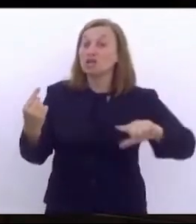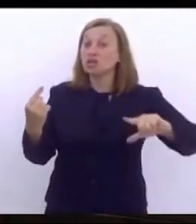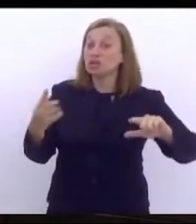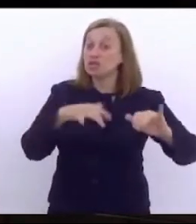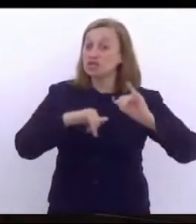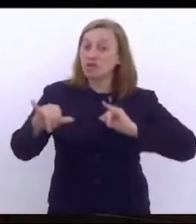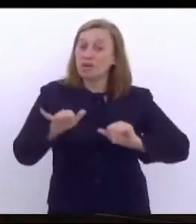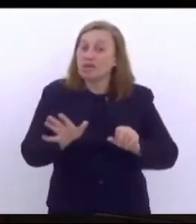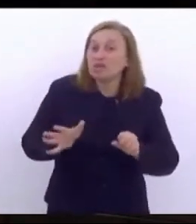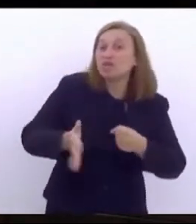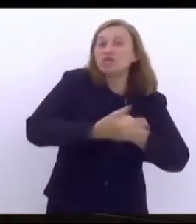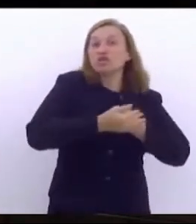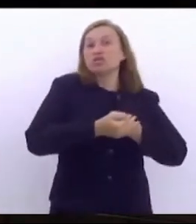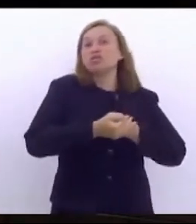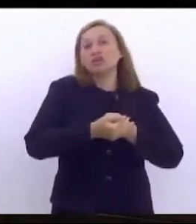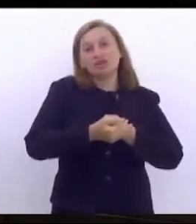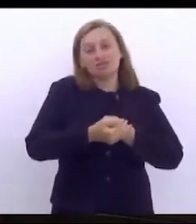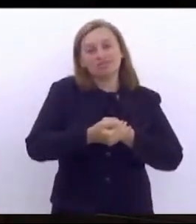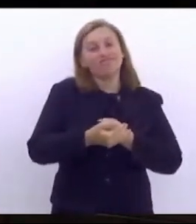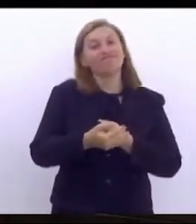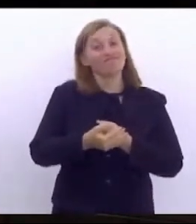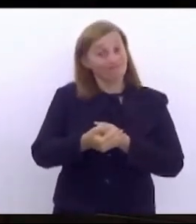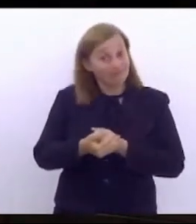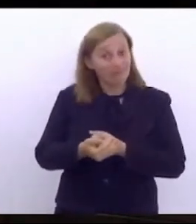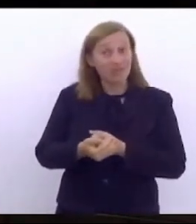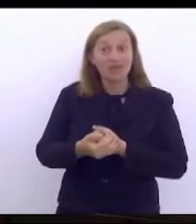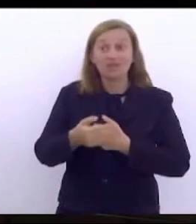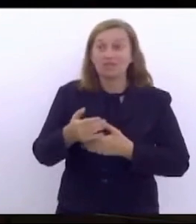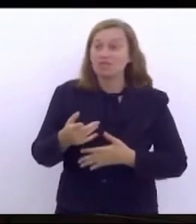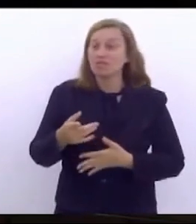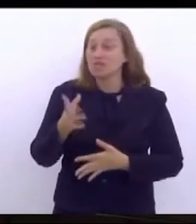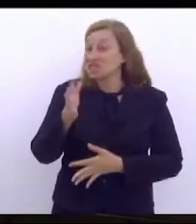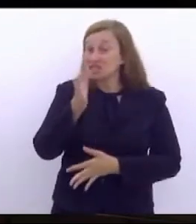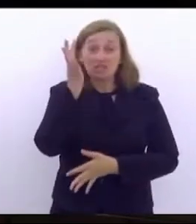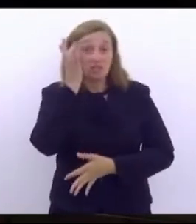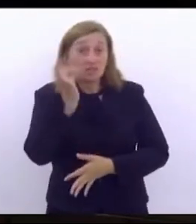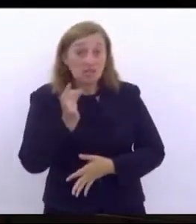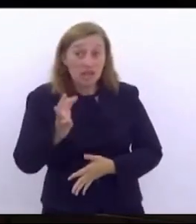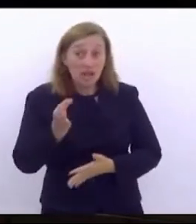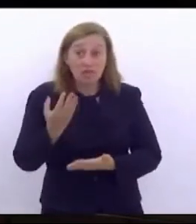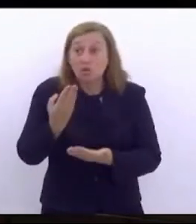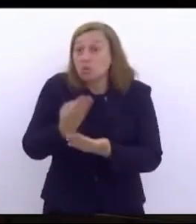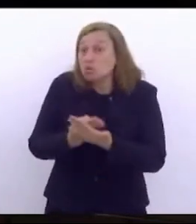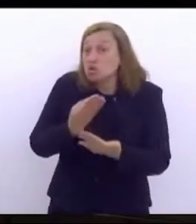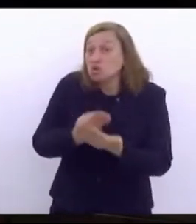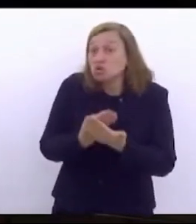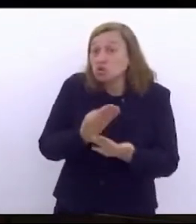muito arbitrário você fazer uma afirmação, sendo que não se sabe. Esse estudo é de